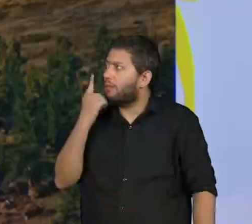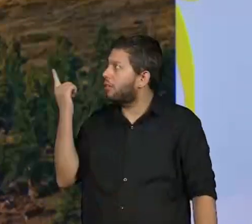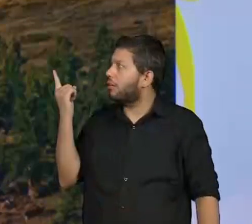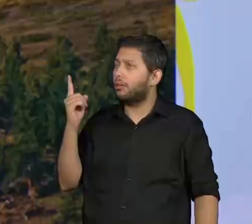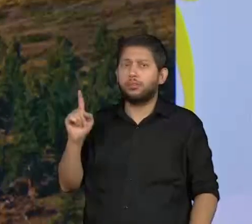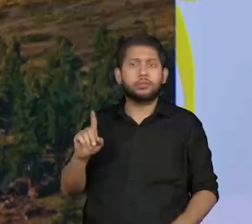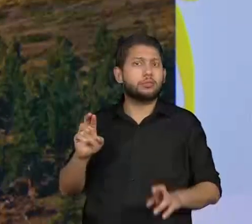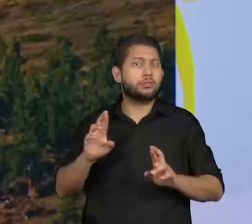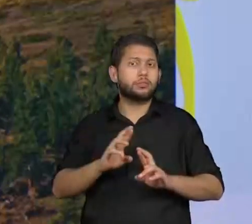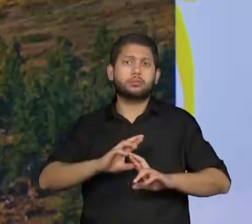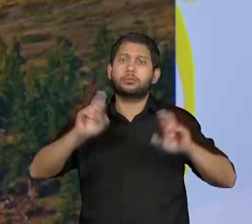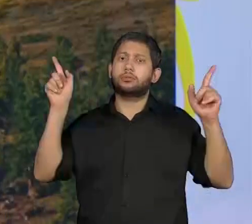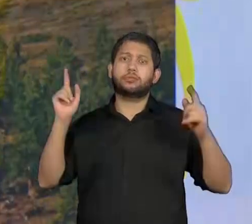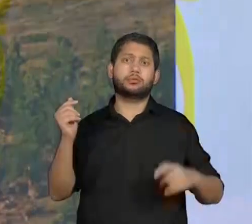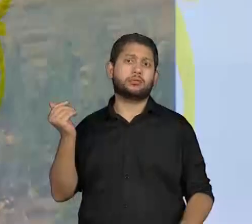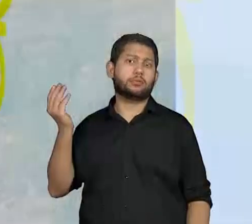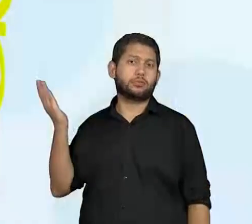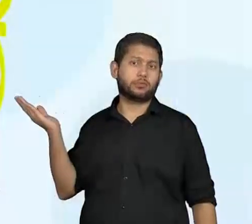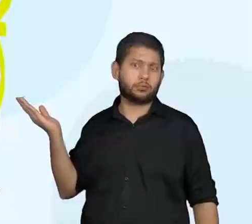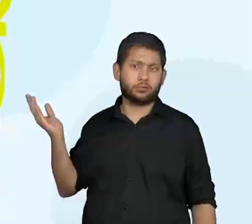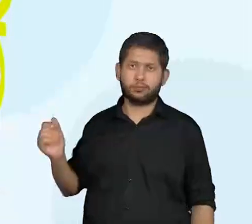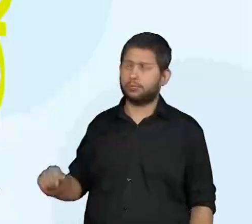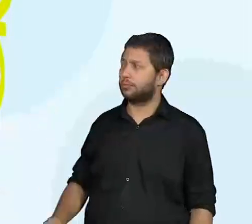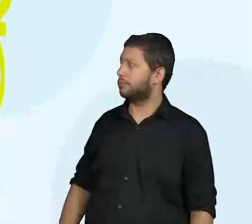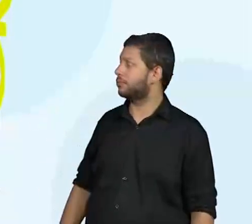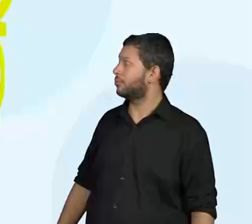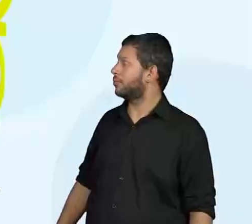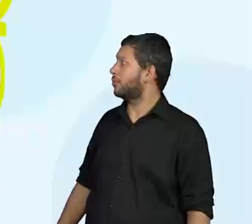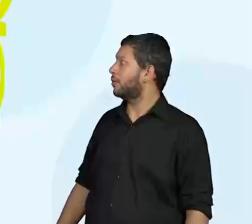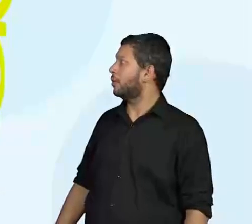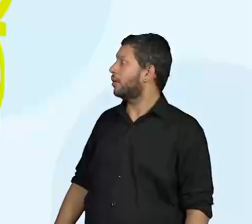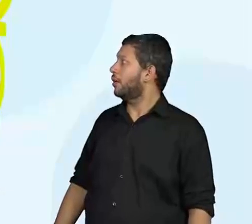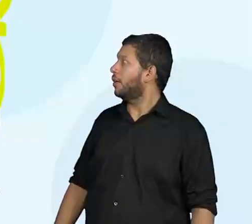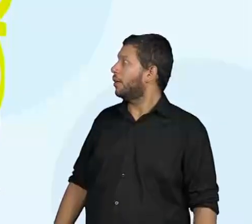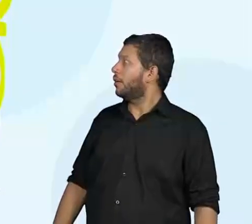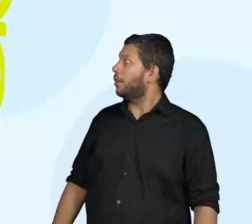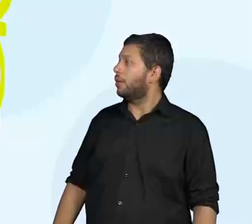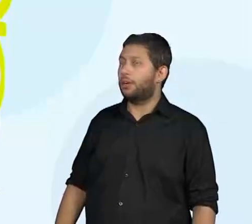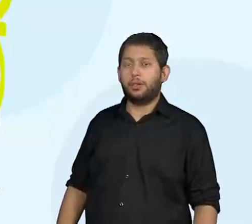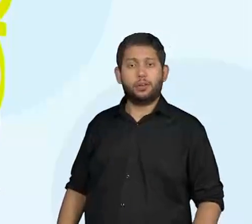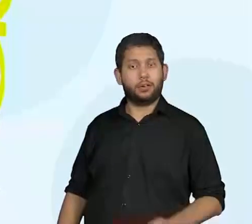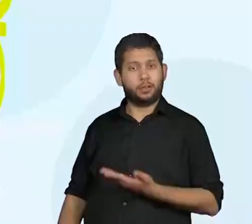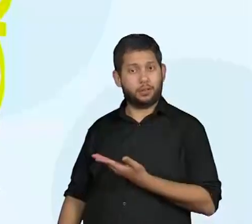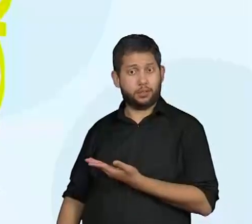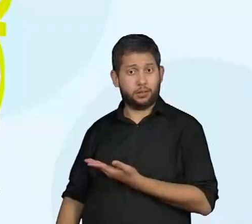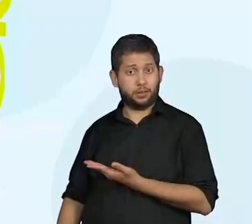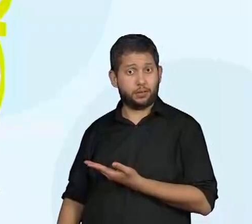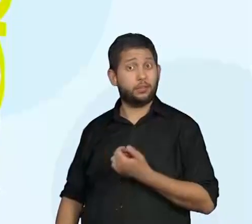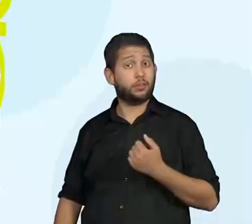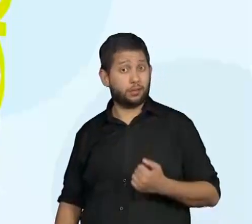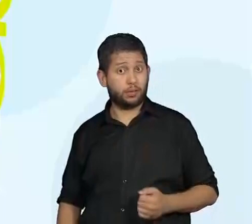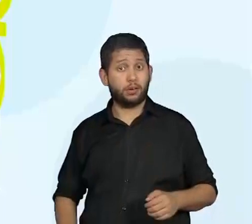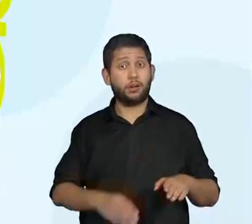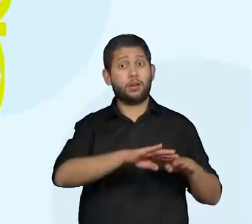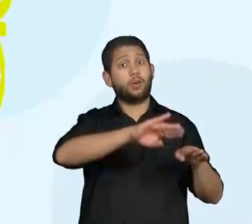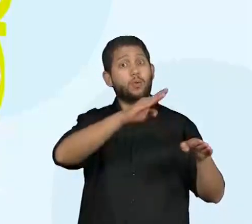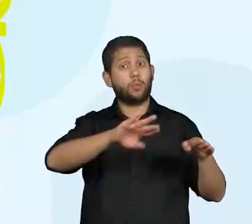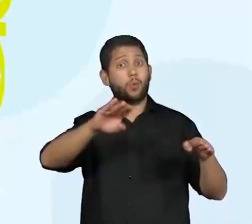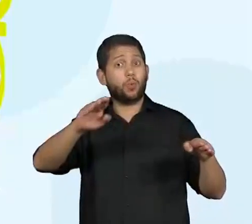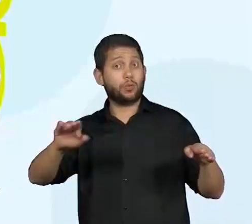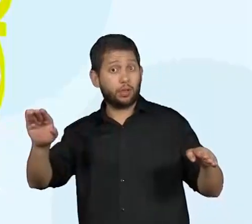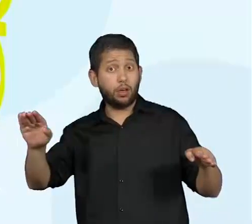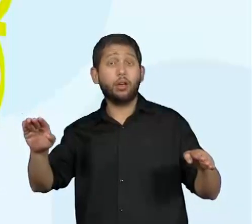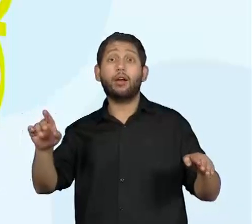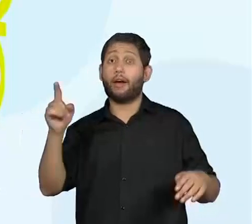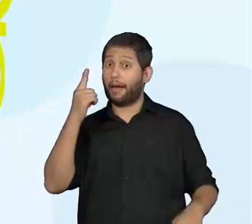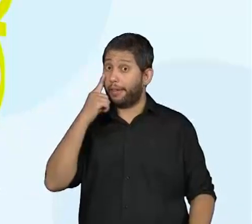completamente a paisagem do lugar. Muito bem. E essas montanhas aqui ainda vêm acompanhadas com